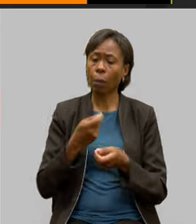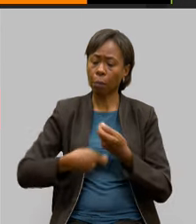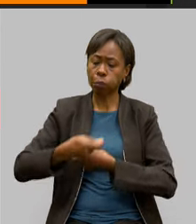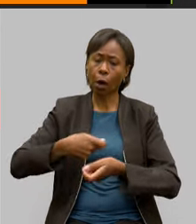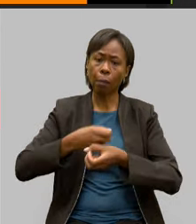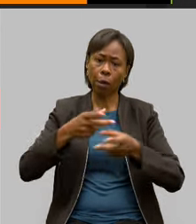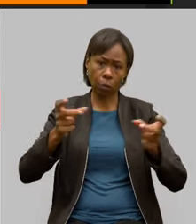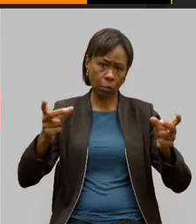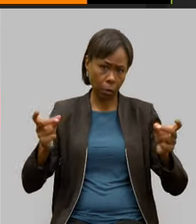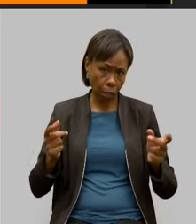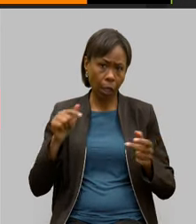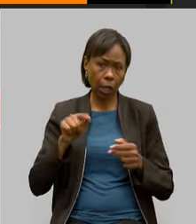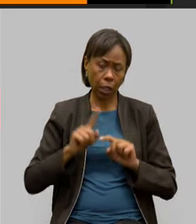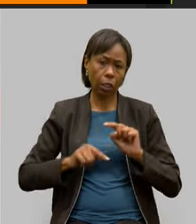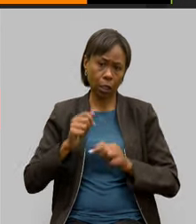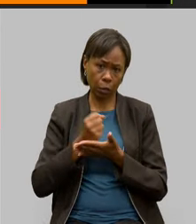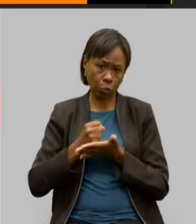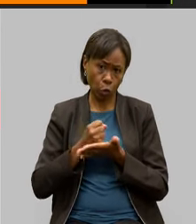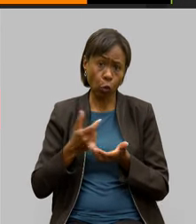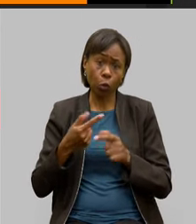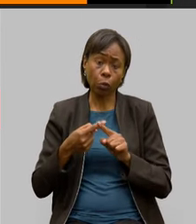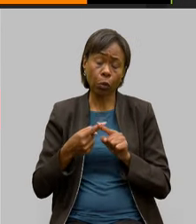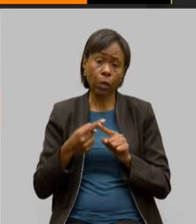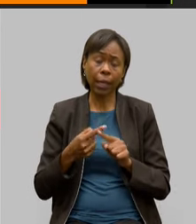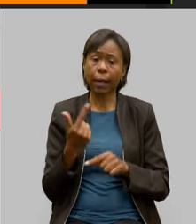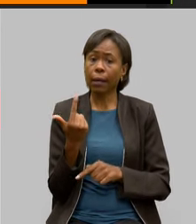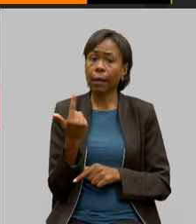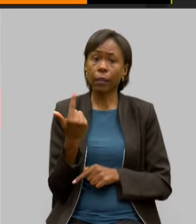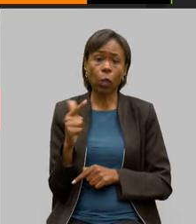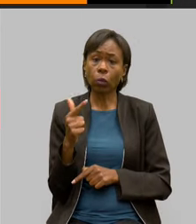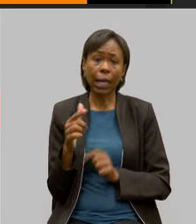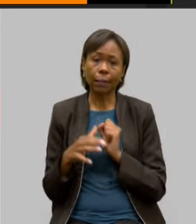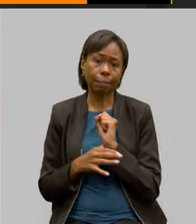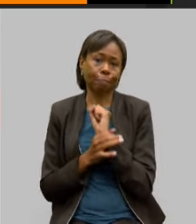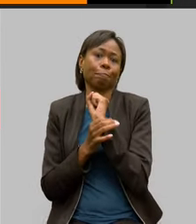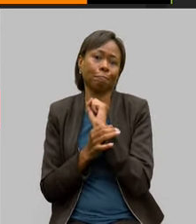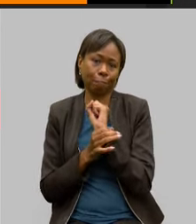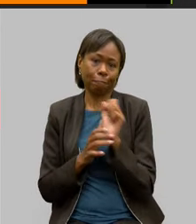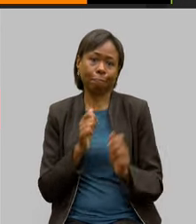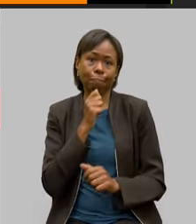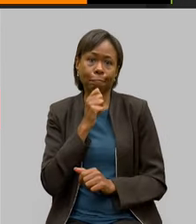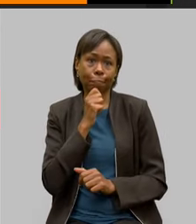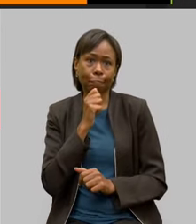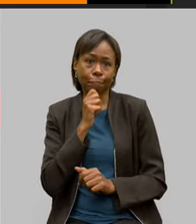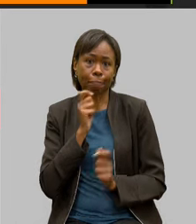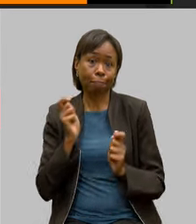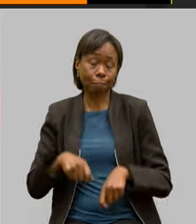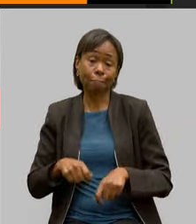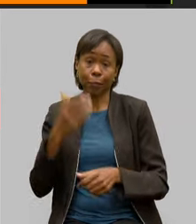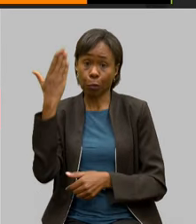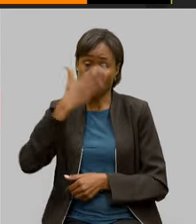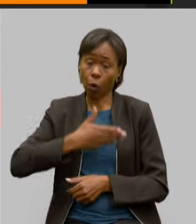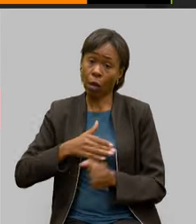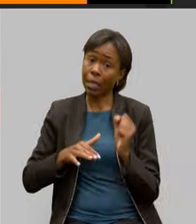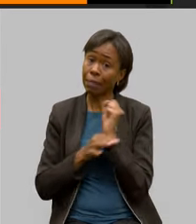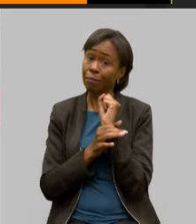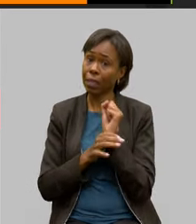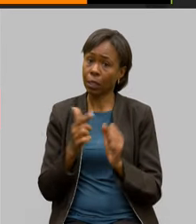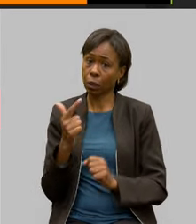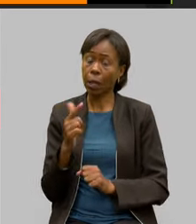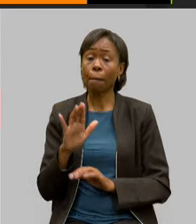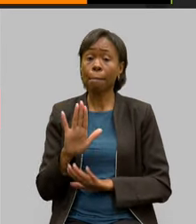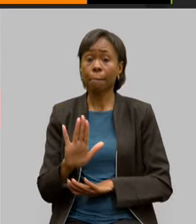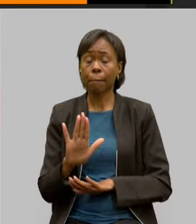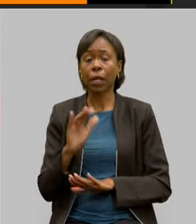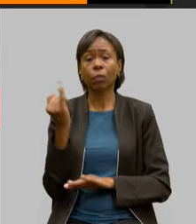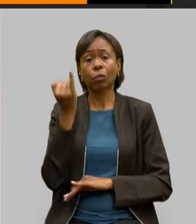esse esses produtos porque não tem né nem a segurança e a eficácia É comprovada mas o que é importante a